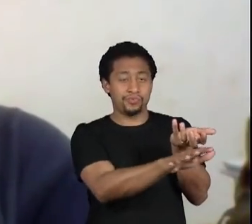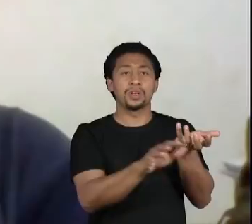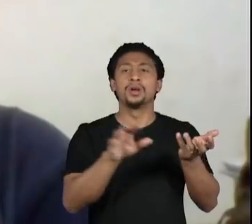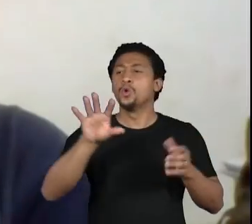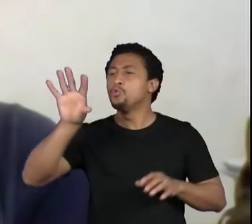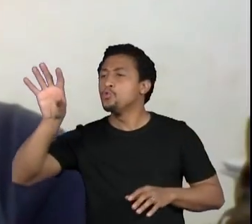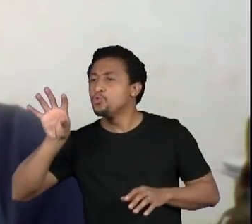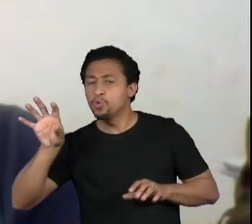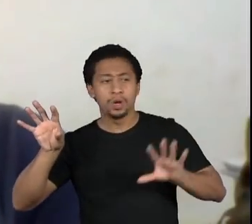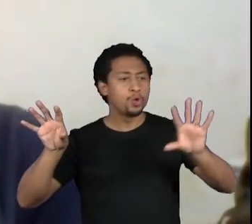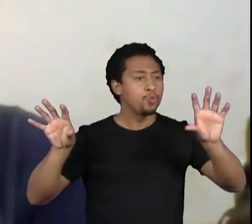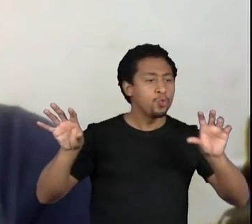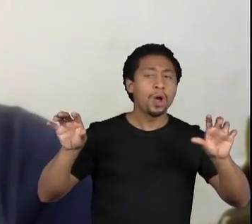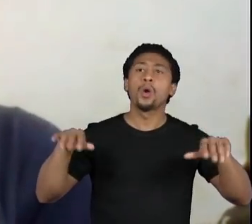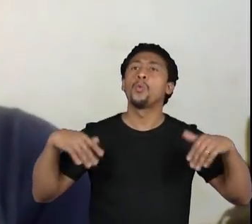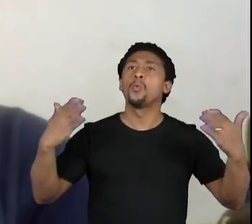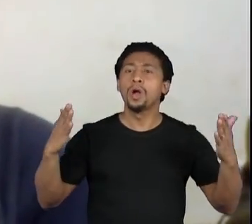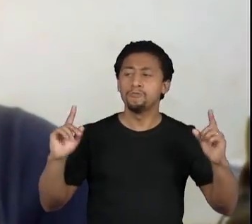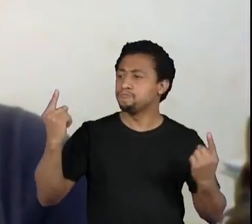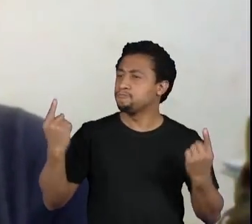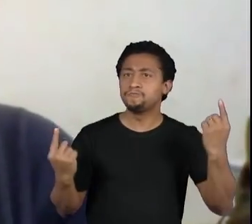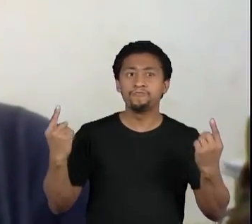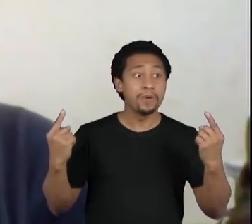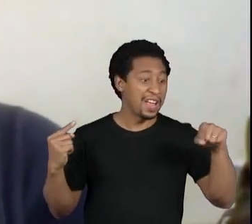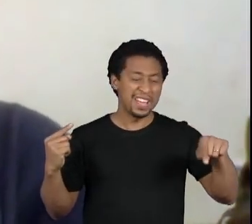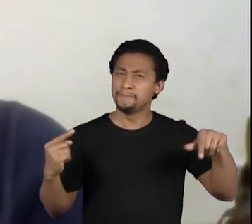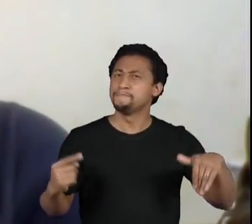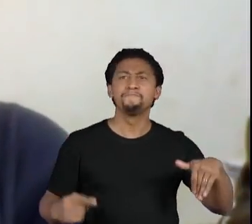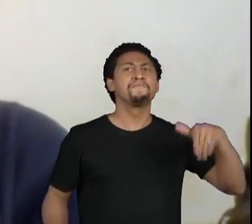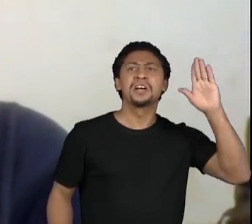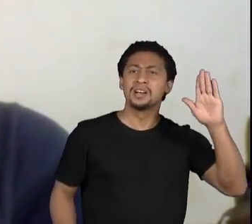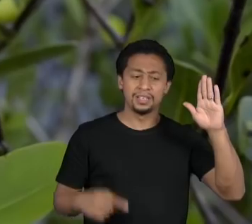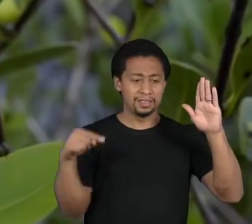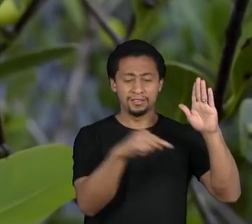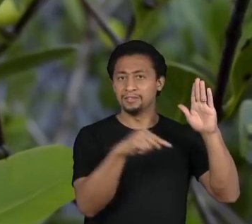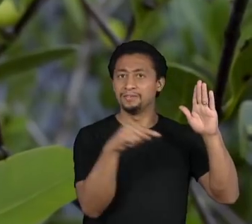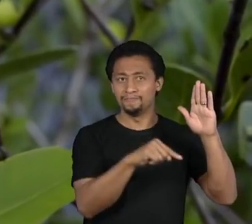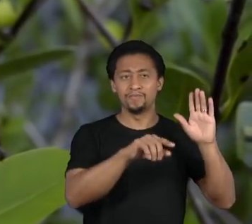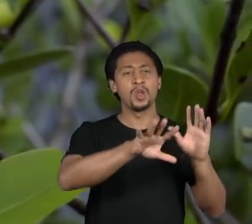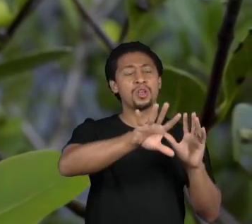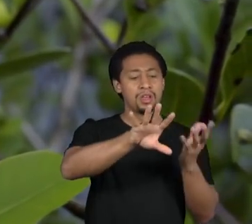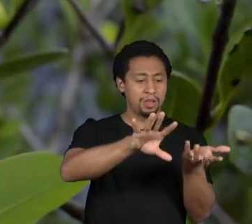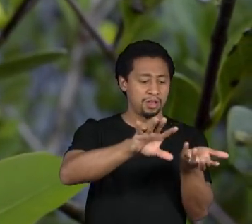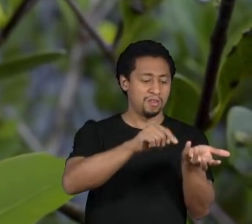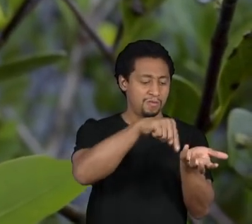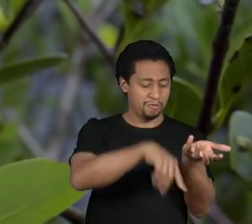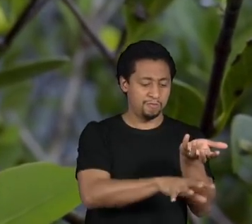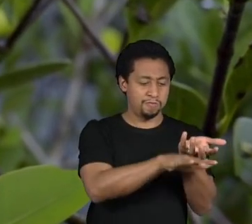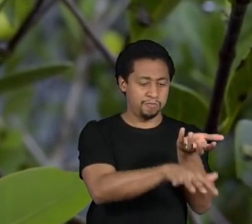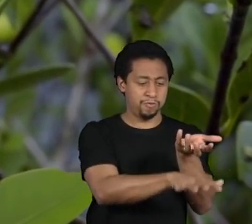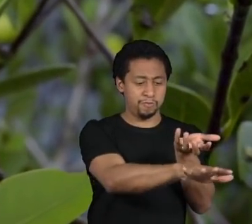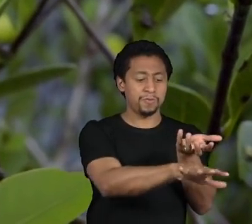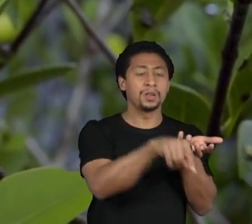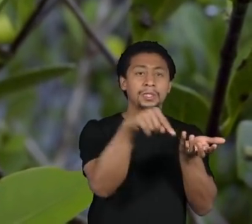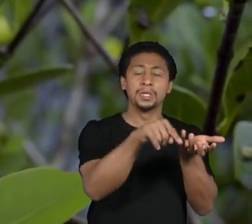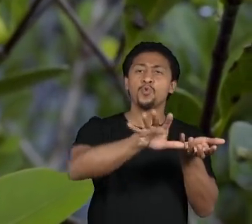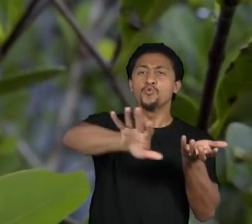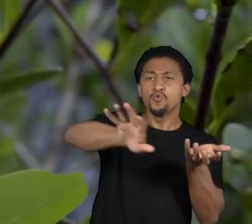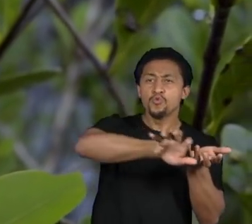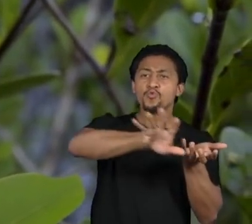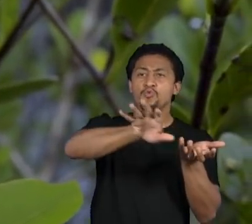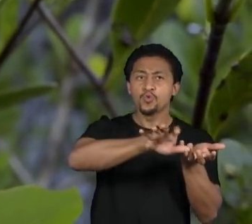desse estoque, desse sequestro, ele está de até 90%, 98%, 99% no solo do